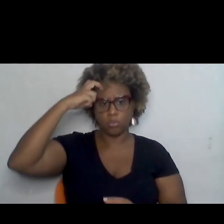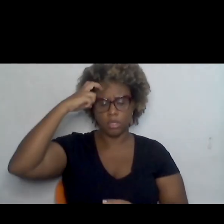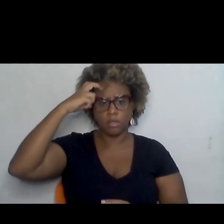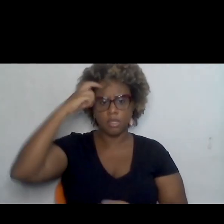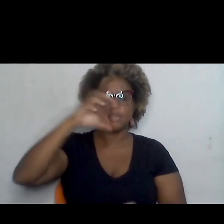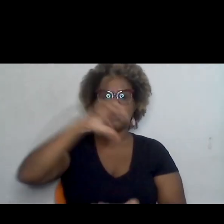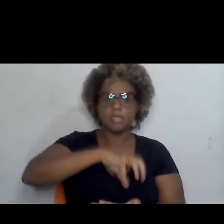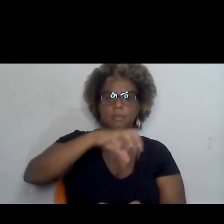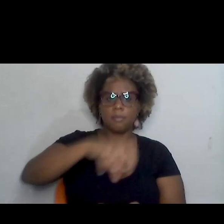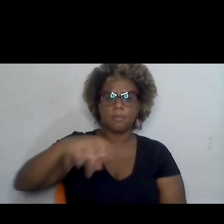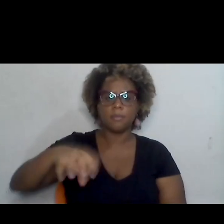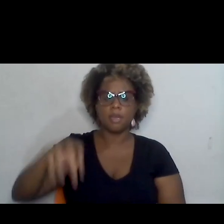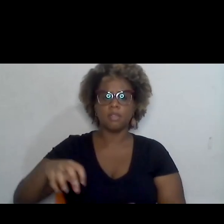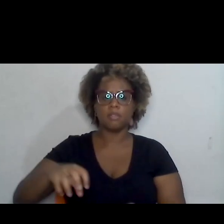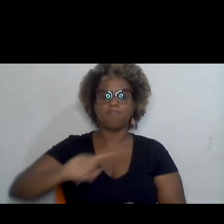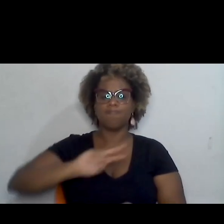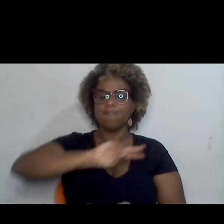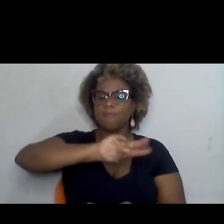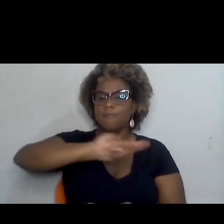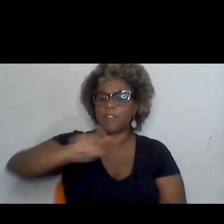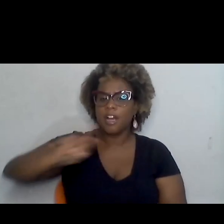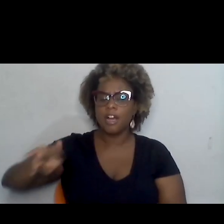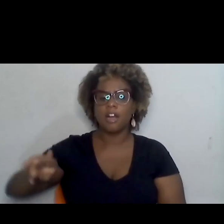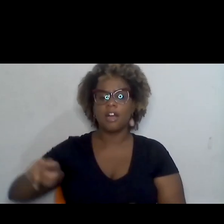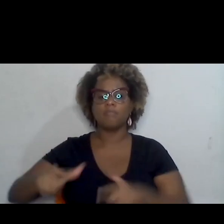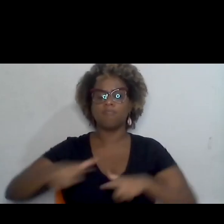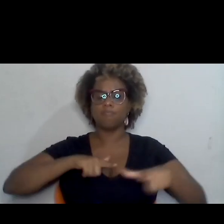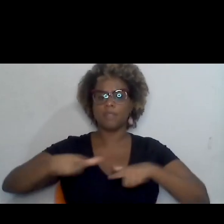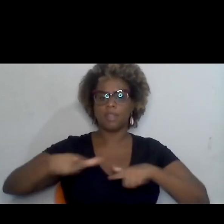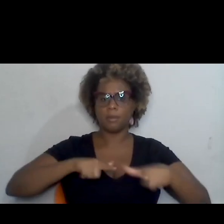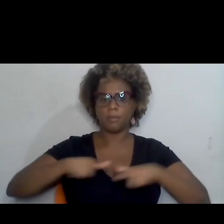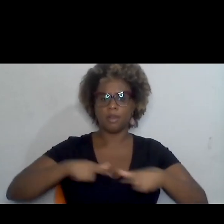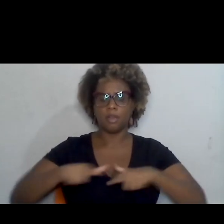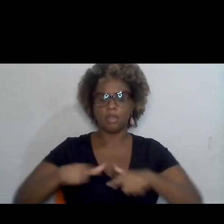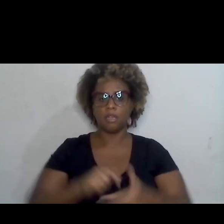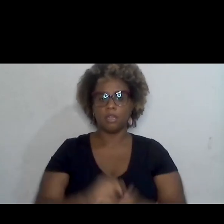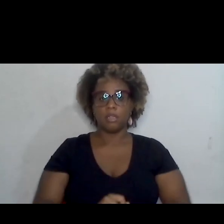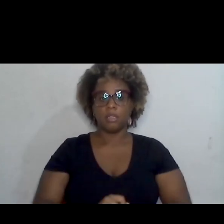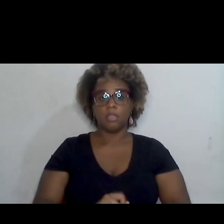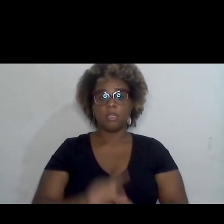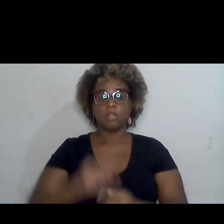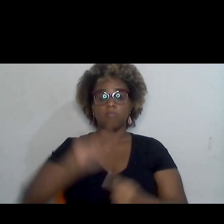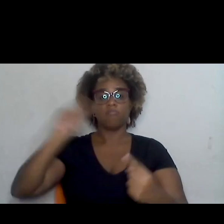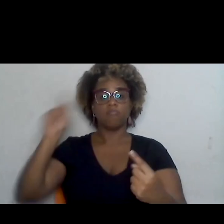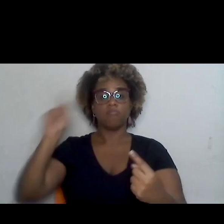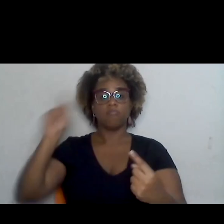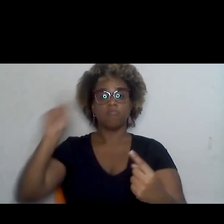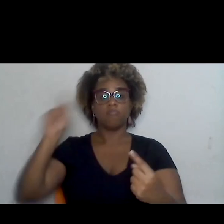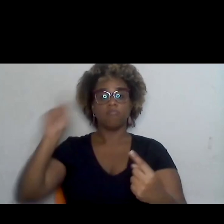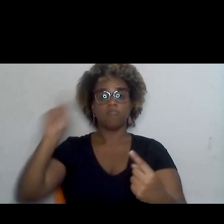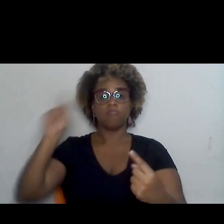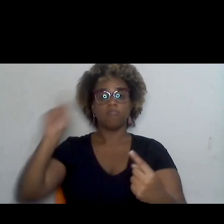para os mais diferentes fazeres culturais. Então, esse é o objetivo. Agora, sobre os nossos espaços especificamente, isso sempre